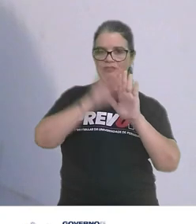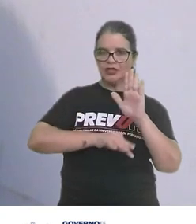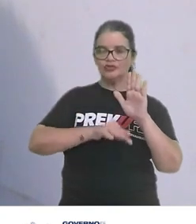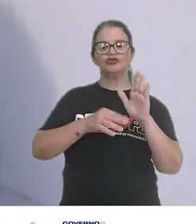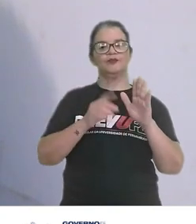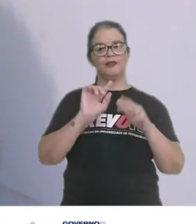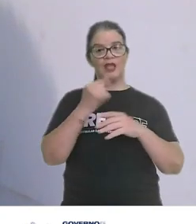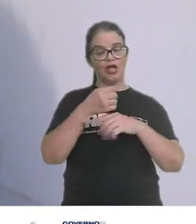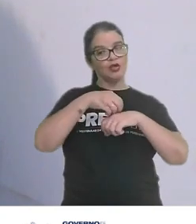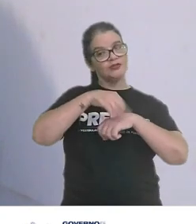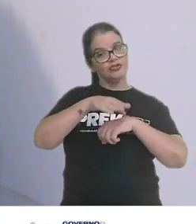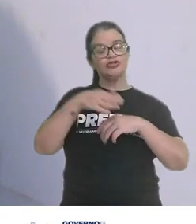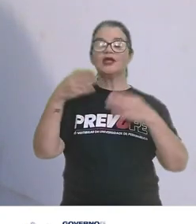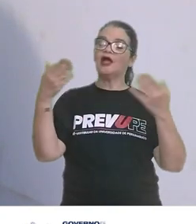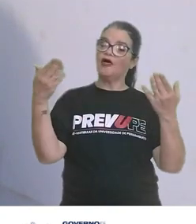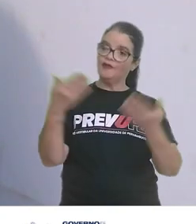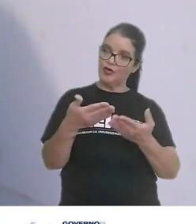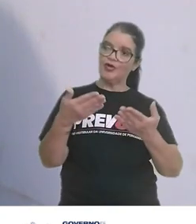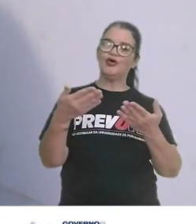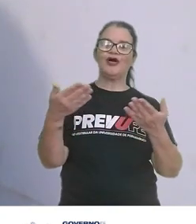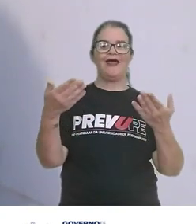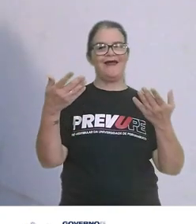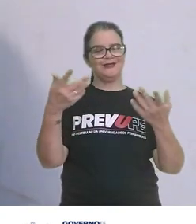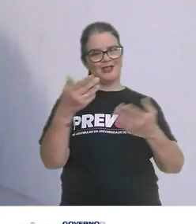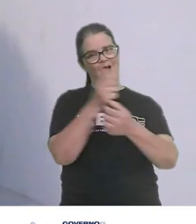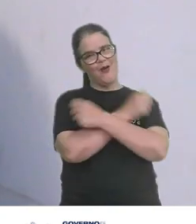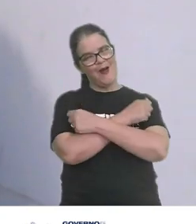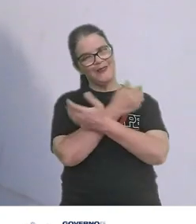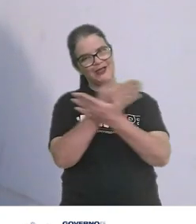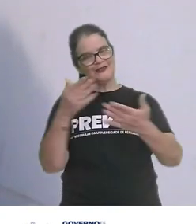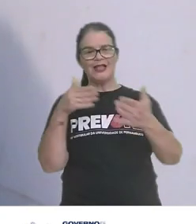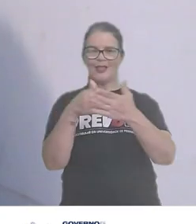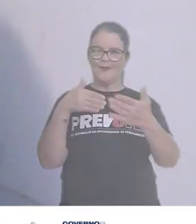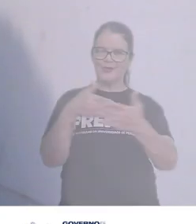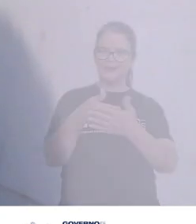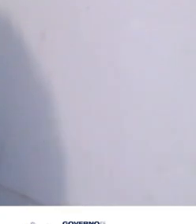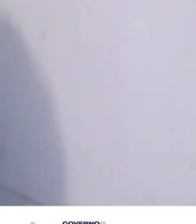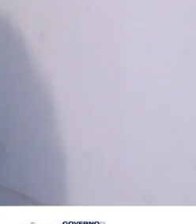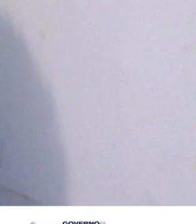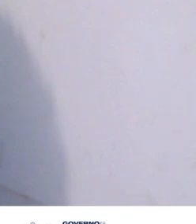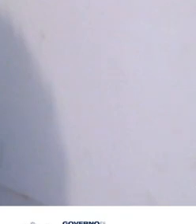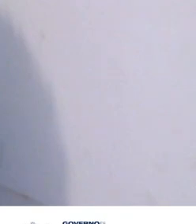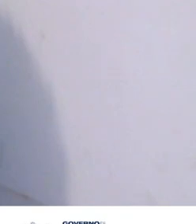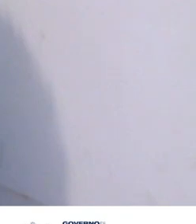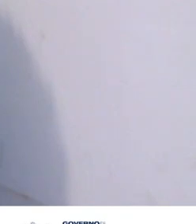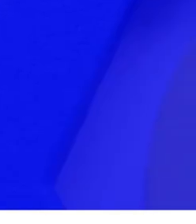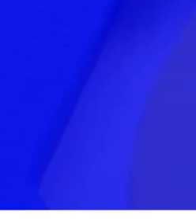texto. A nossa dica de hoje foi essa. Um abraço para vocês, até a próxima.